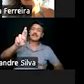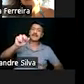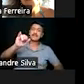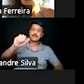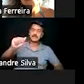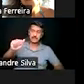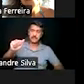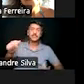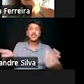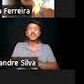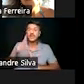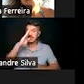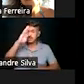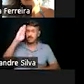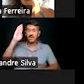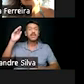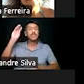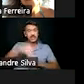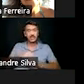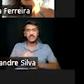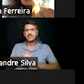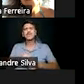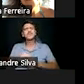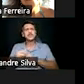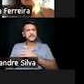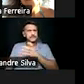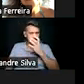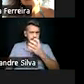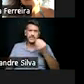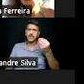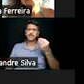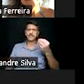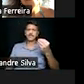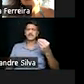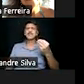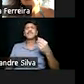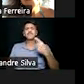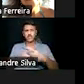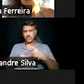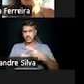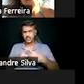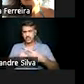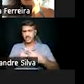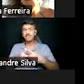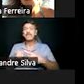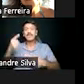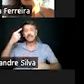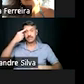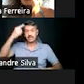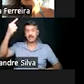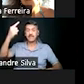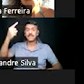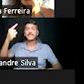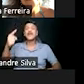na academia brasileira de uma maneira muito impressionante. Porque tem-se tido a ideia de que fóssil é